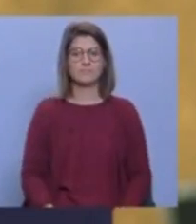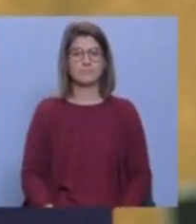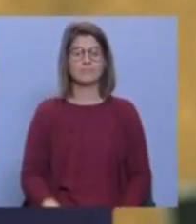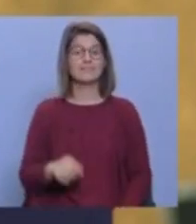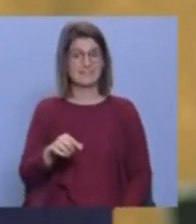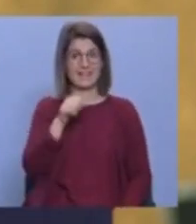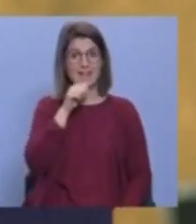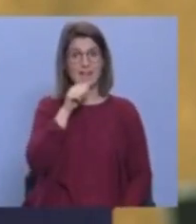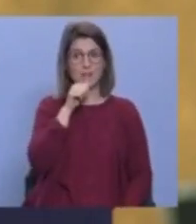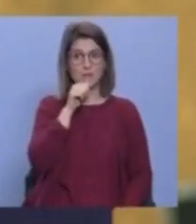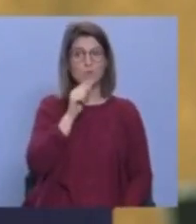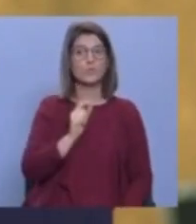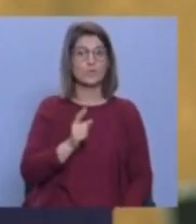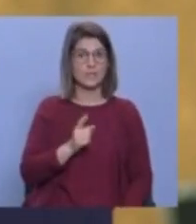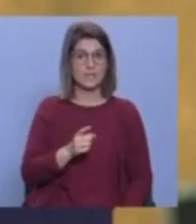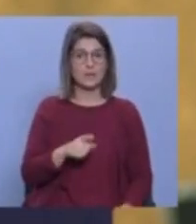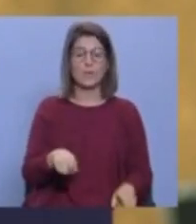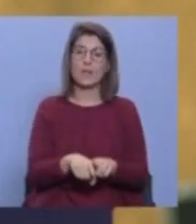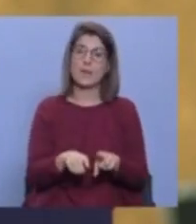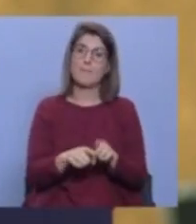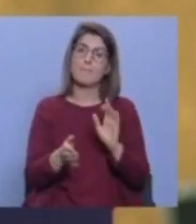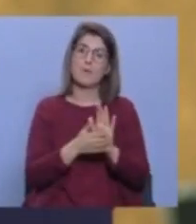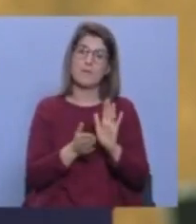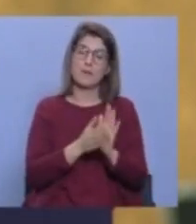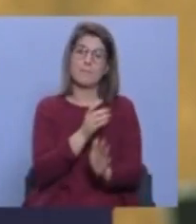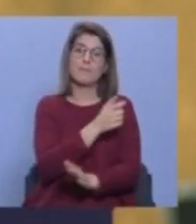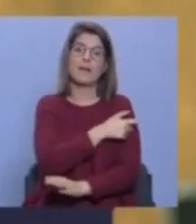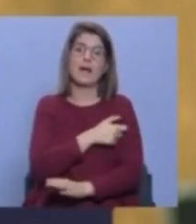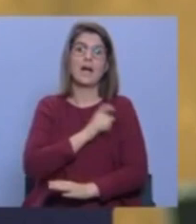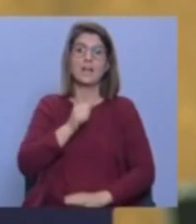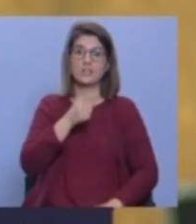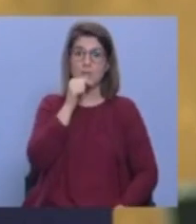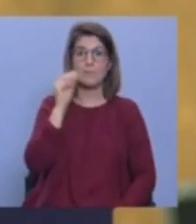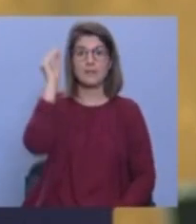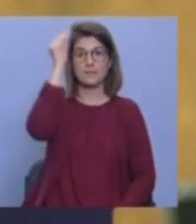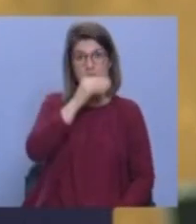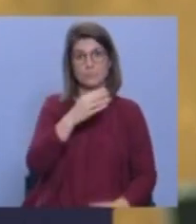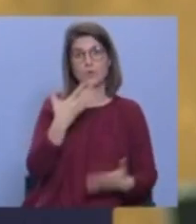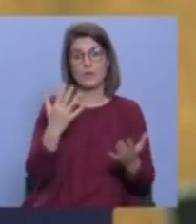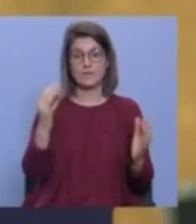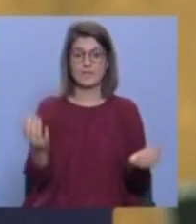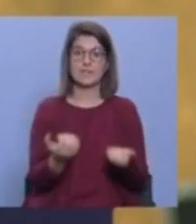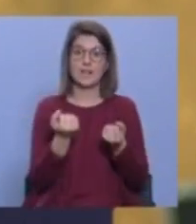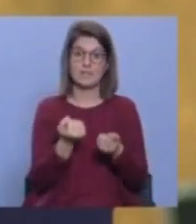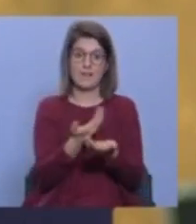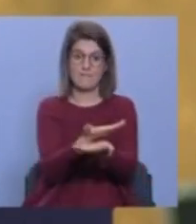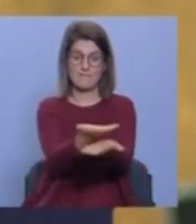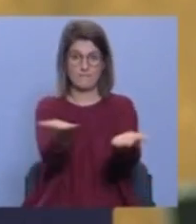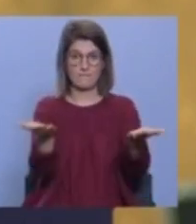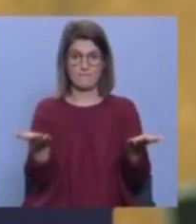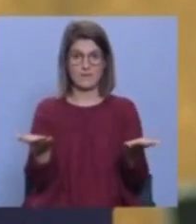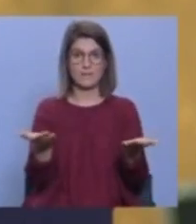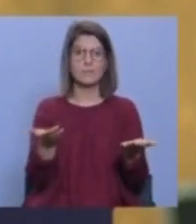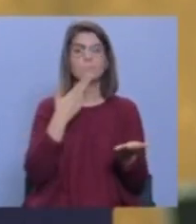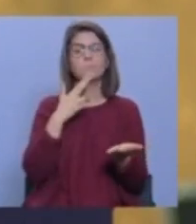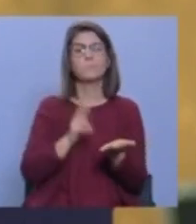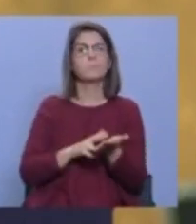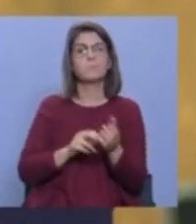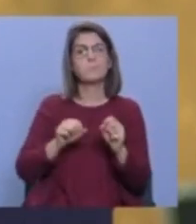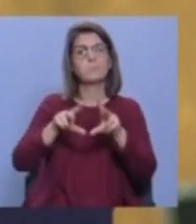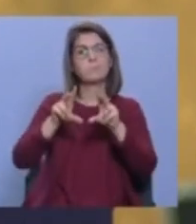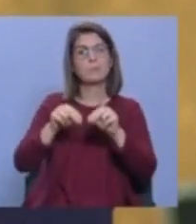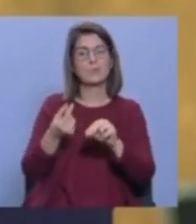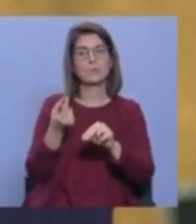Esta água é a figura do batismo que agora vos salva, que não é uma purificação